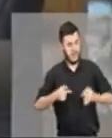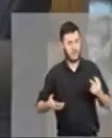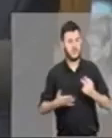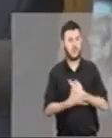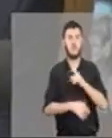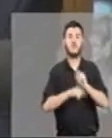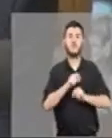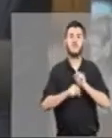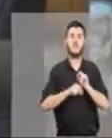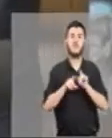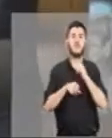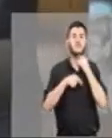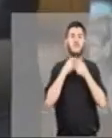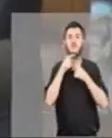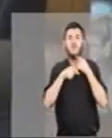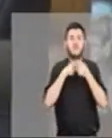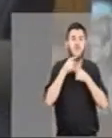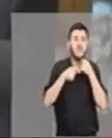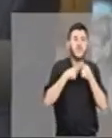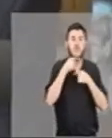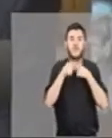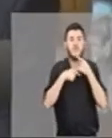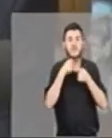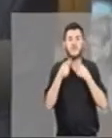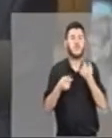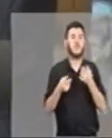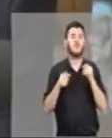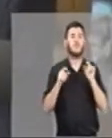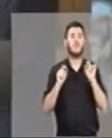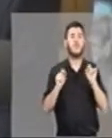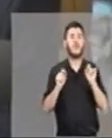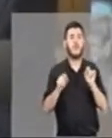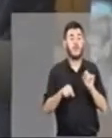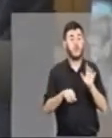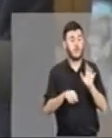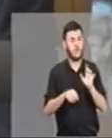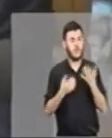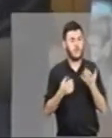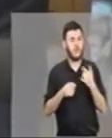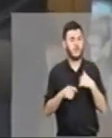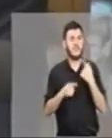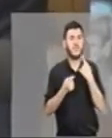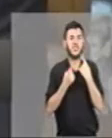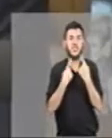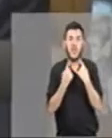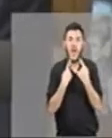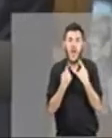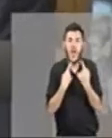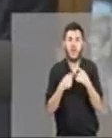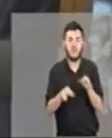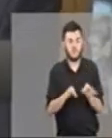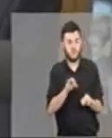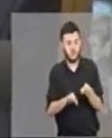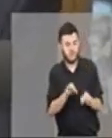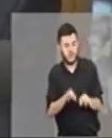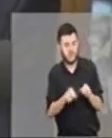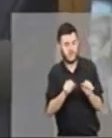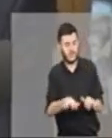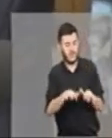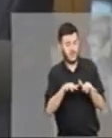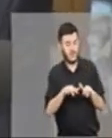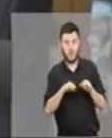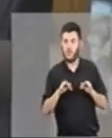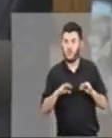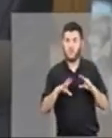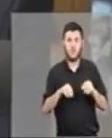essas dúvidas que surgiram no curso deste diálogo aqui entre os juízes da corte, tudo isso